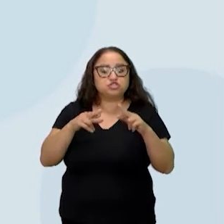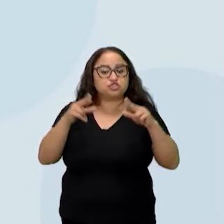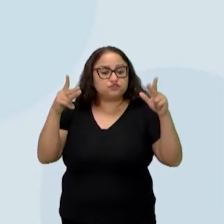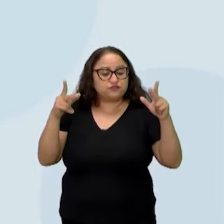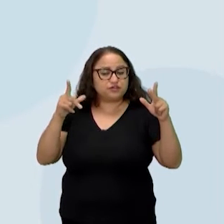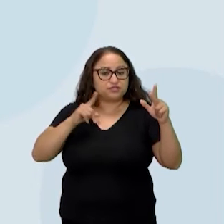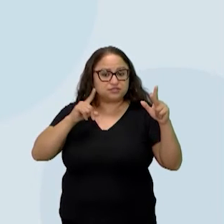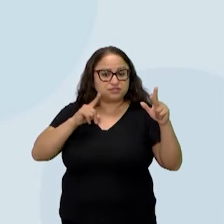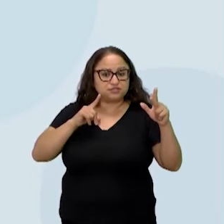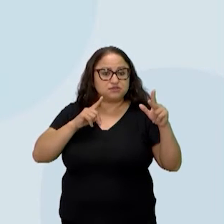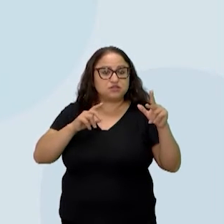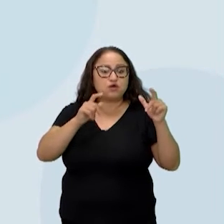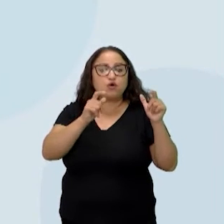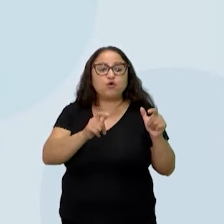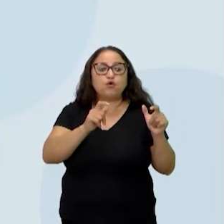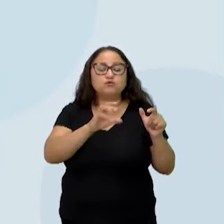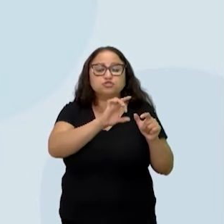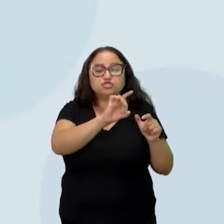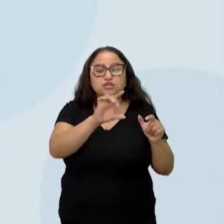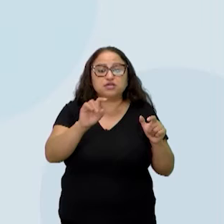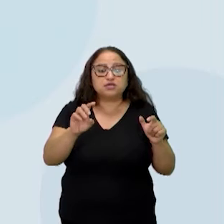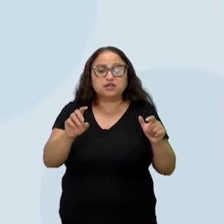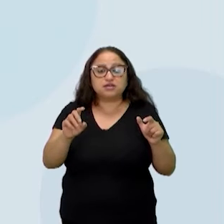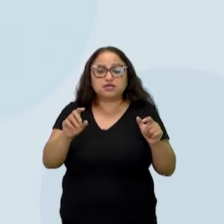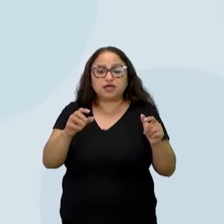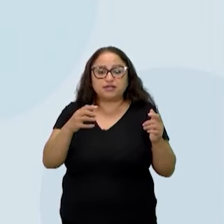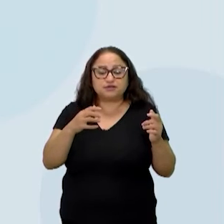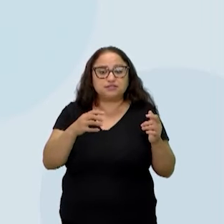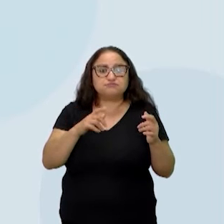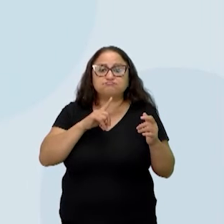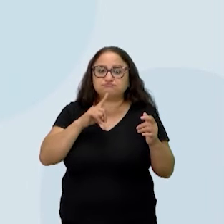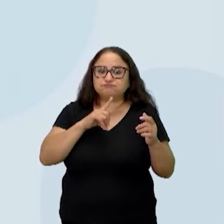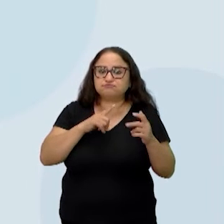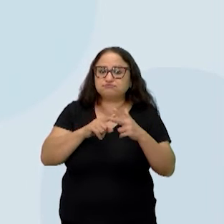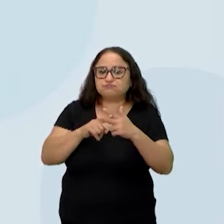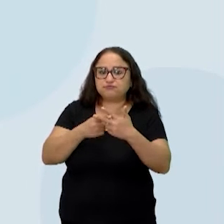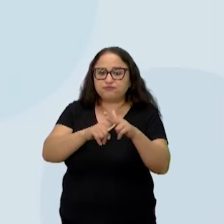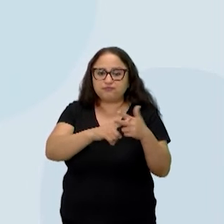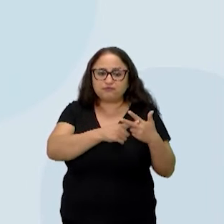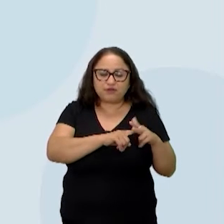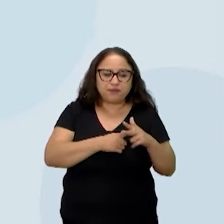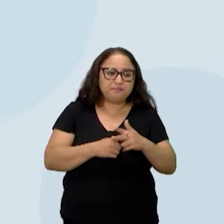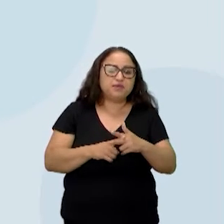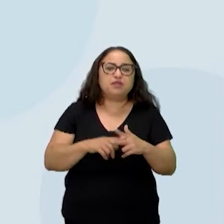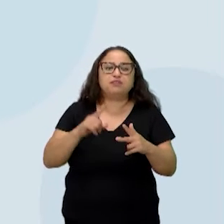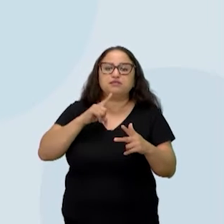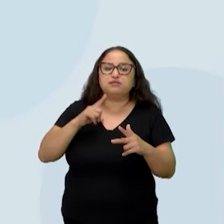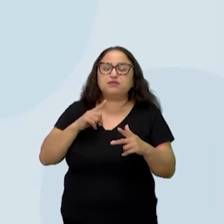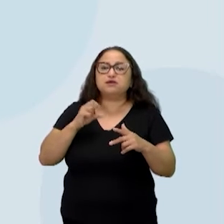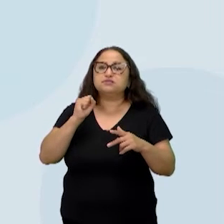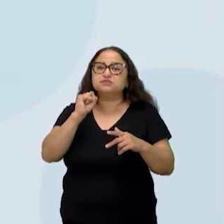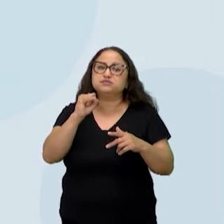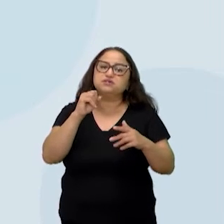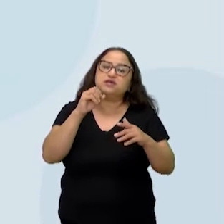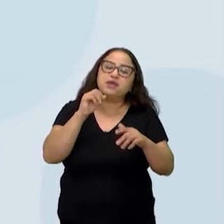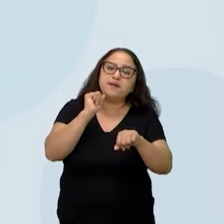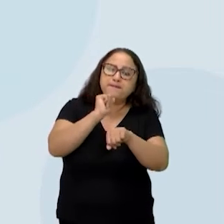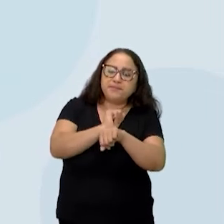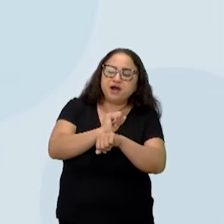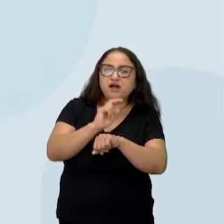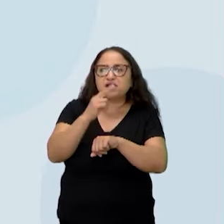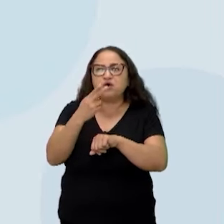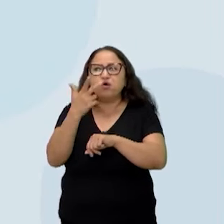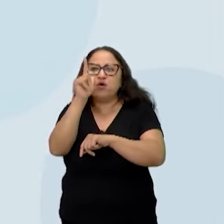música, a hora que cada instrumento vai entrando, quando ele vai suavizando, quando ele para de tocar para que outro instrumento sobressaia,